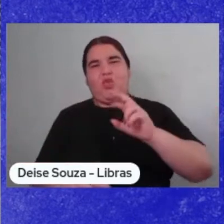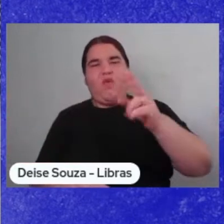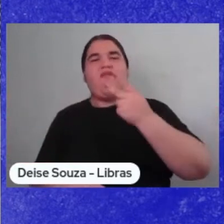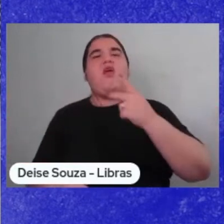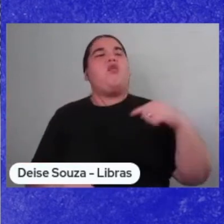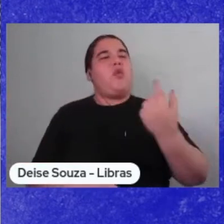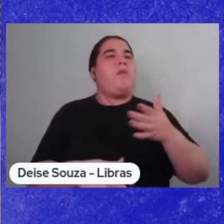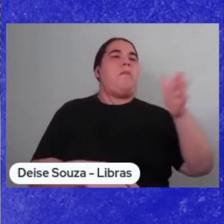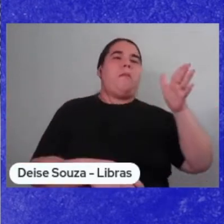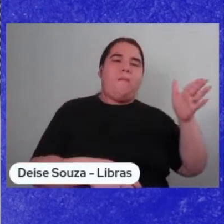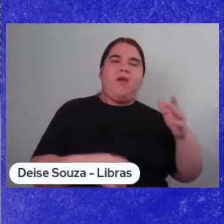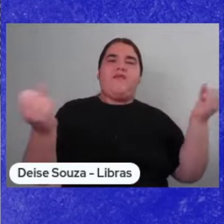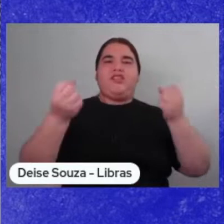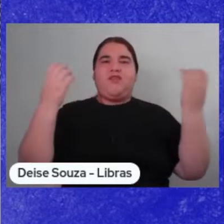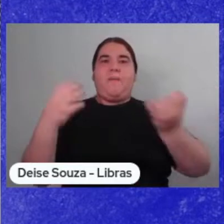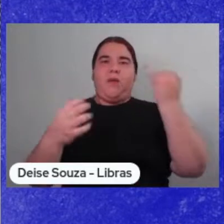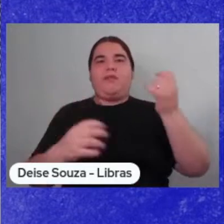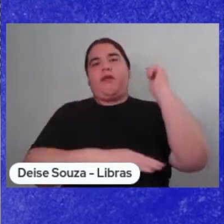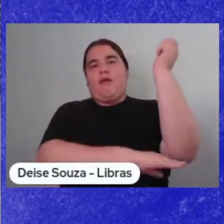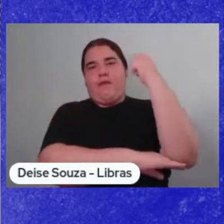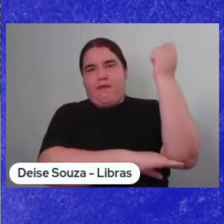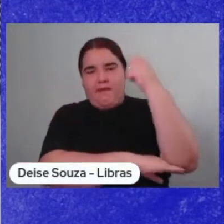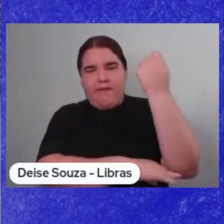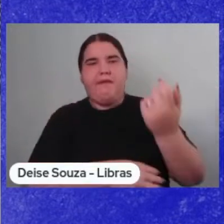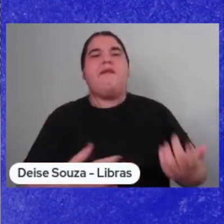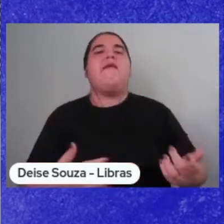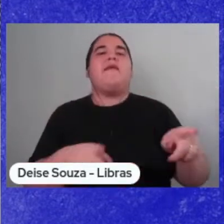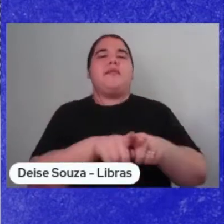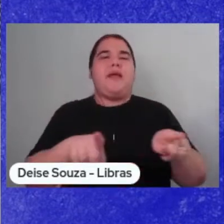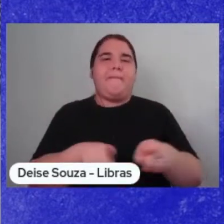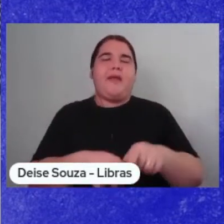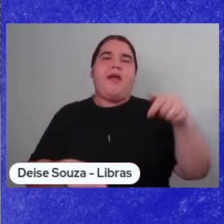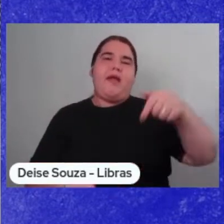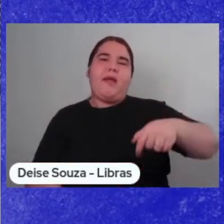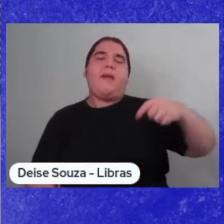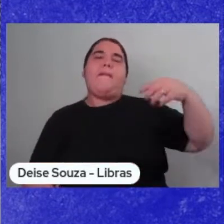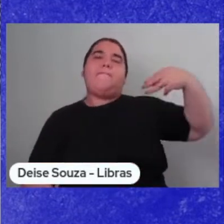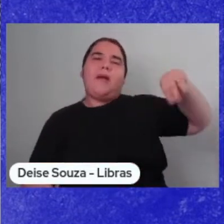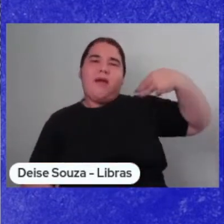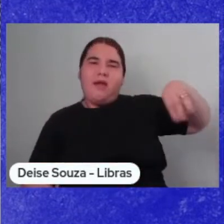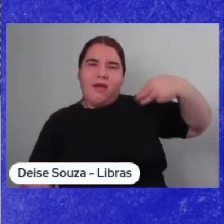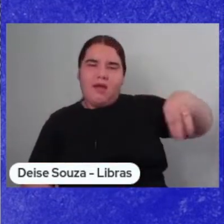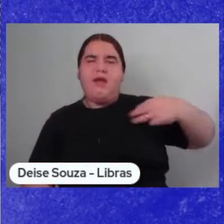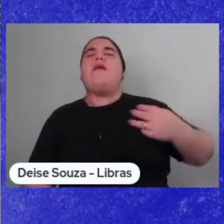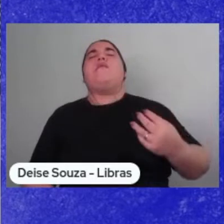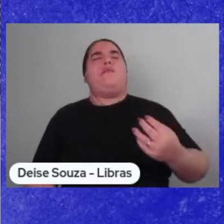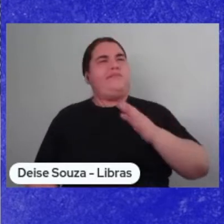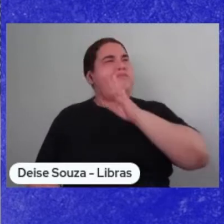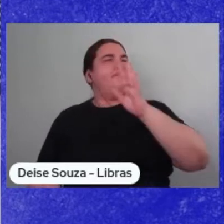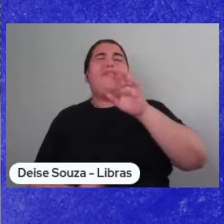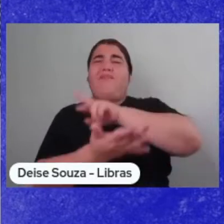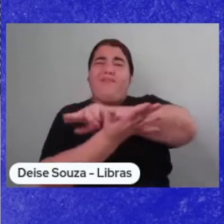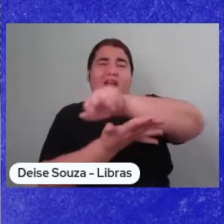Gramado, como o Guarnicê, também aqui no Maranhão, um festival gigantesco. E a gente participou de outros festivais